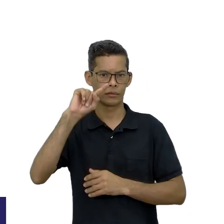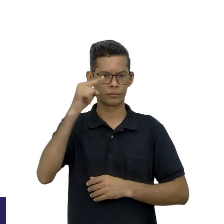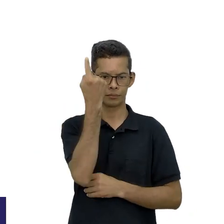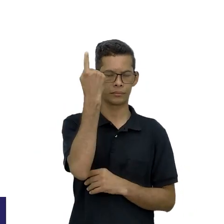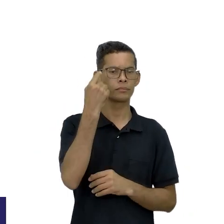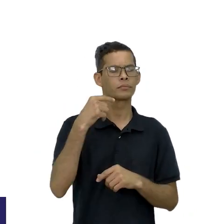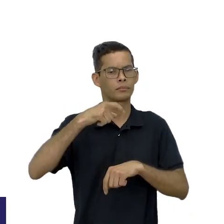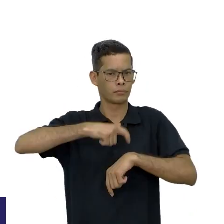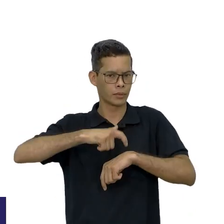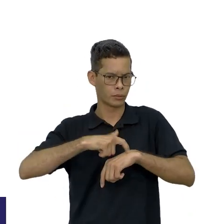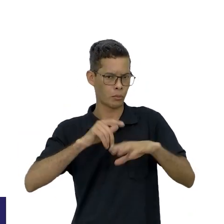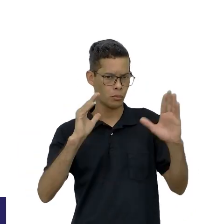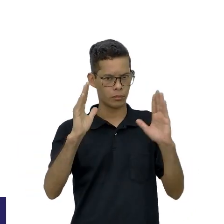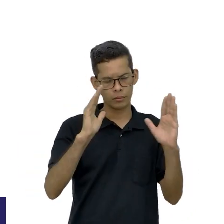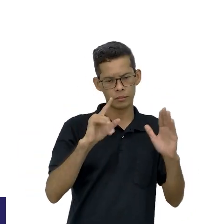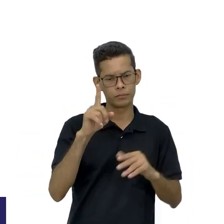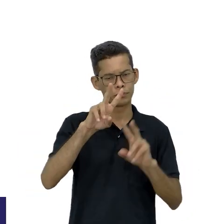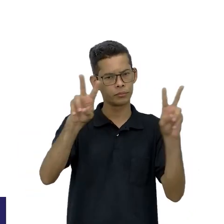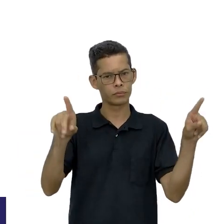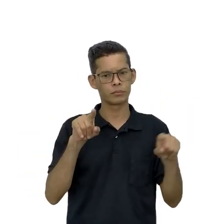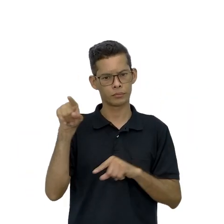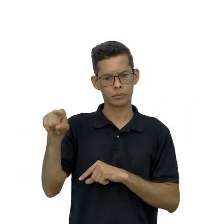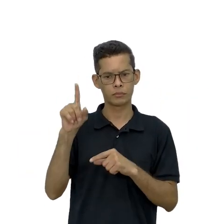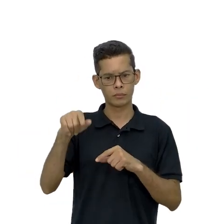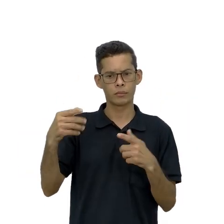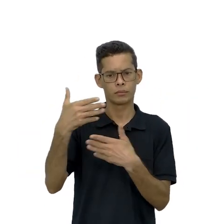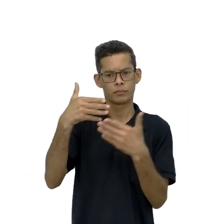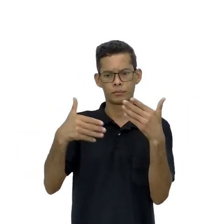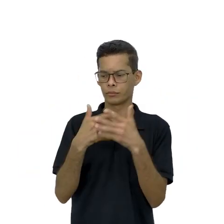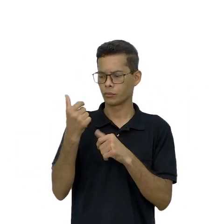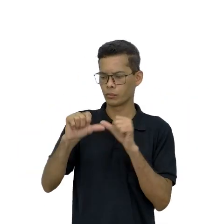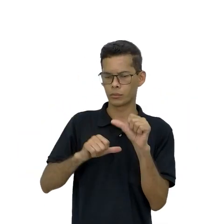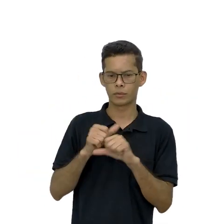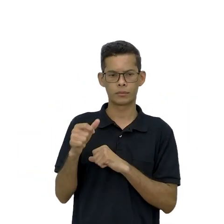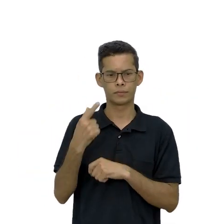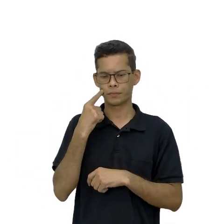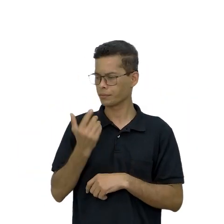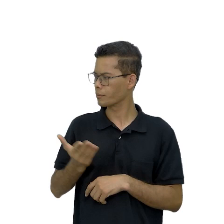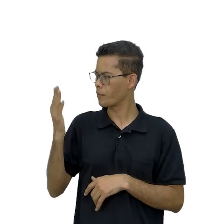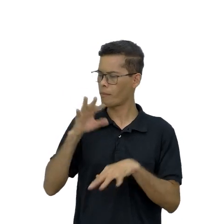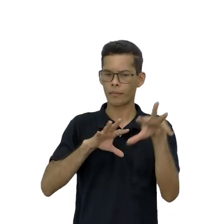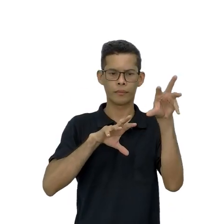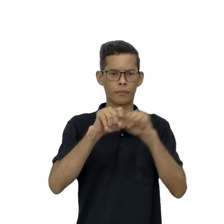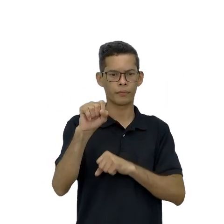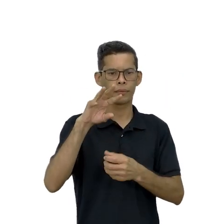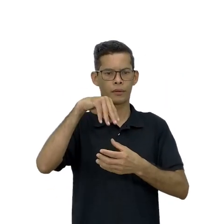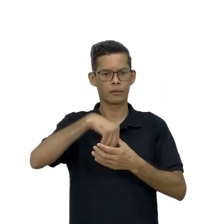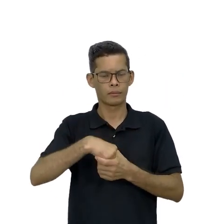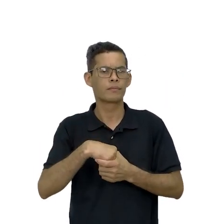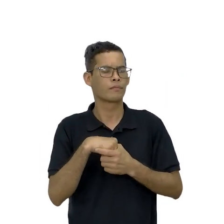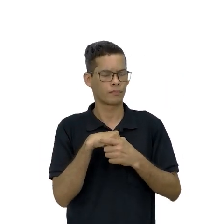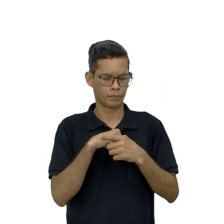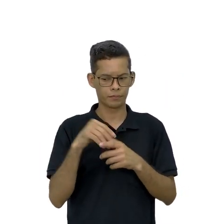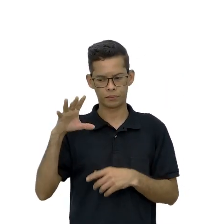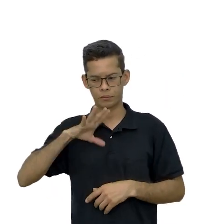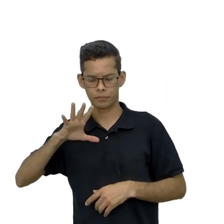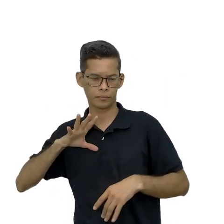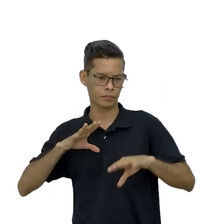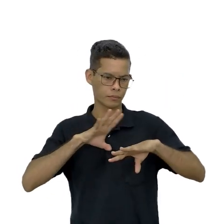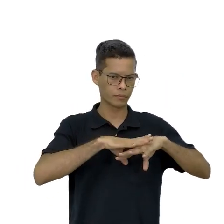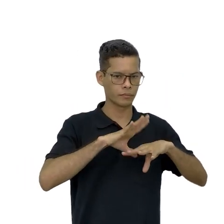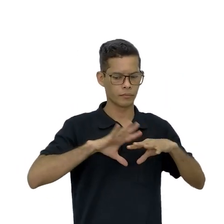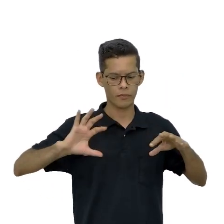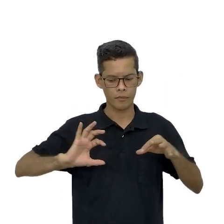momento, sobre essa questão, pode mudar a tela, por favor. A formação interdisciplinar de língua portuguesa e matemática,